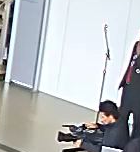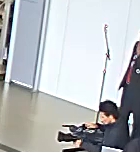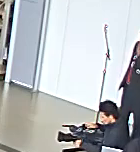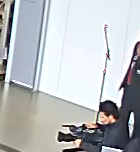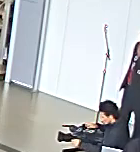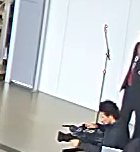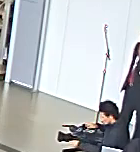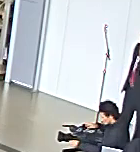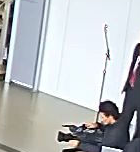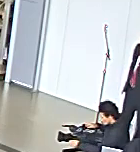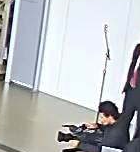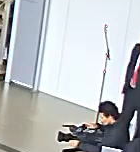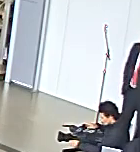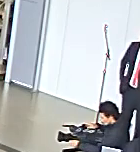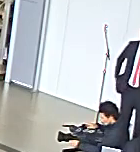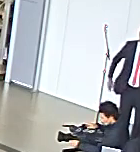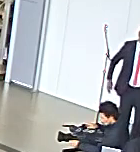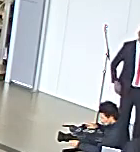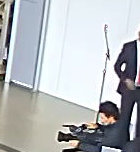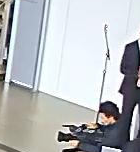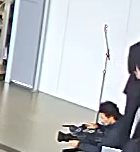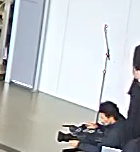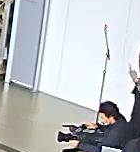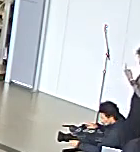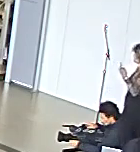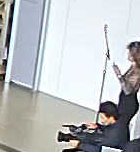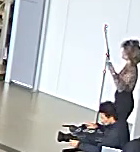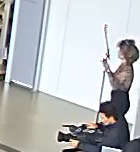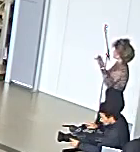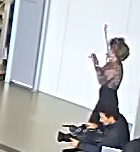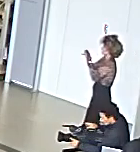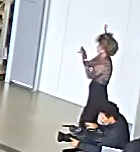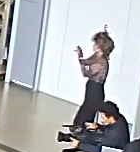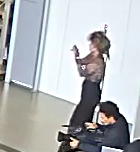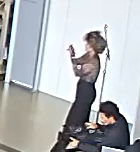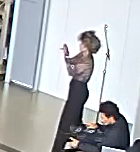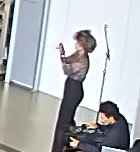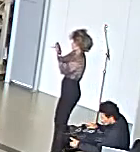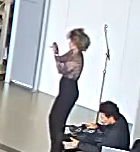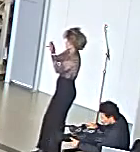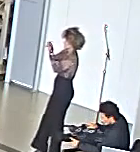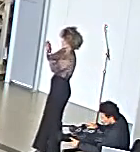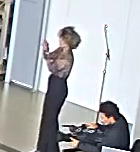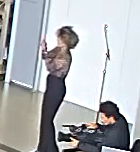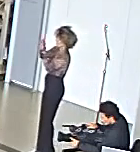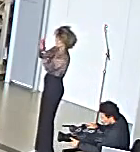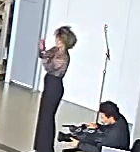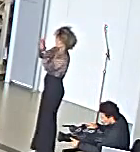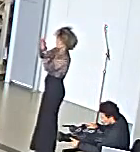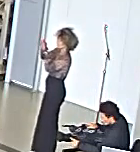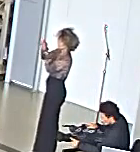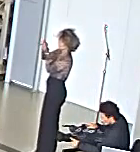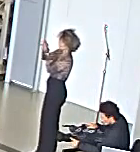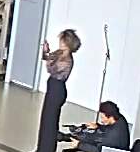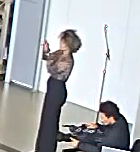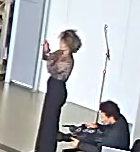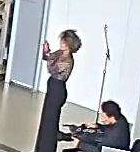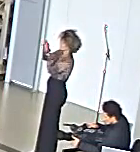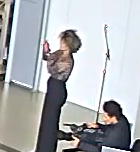da Assistência Social para entregar os votos de congratulações para as Irmãs Dominicanas da Anunciata, pela